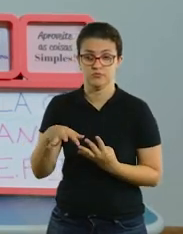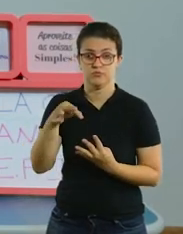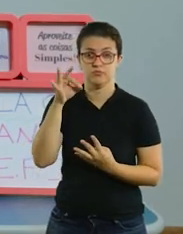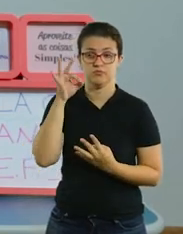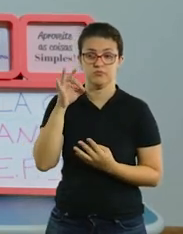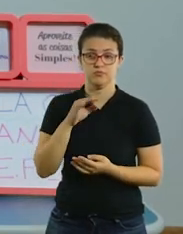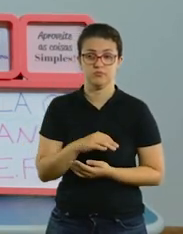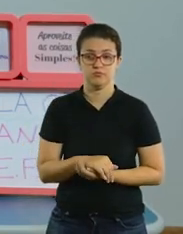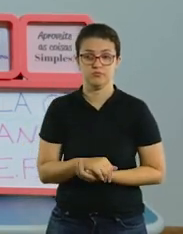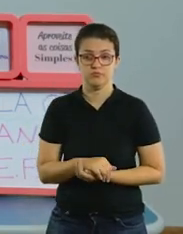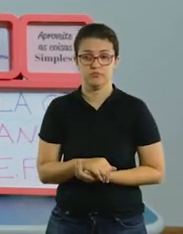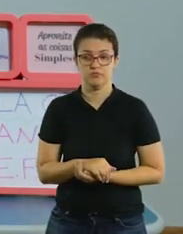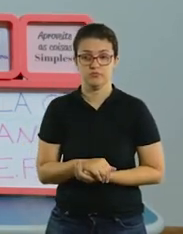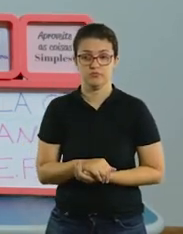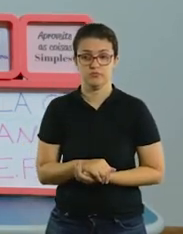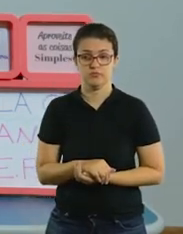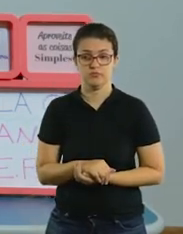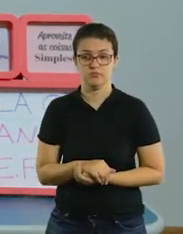Você vai retirar